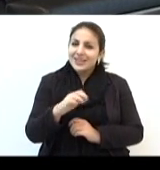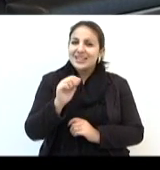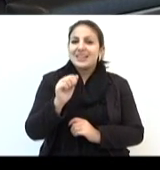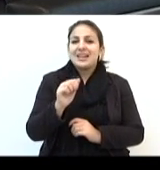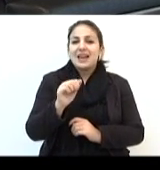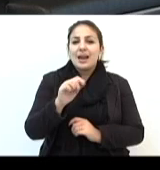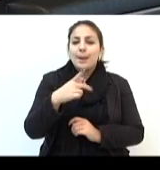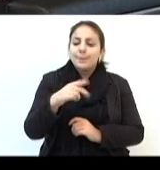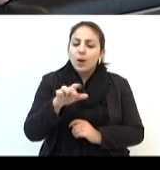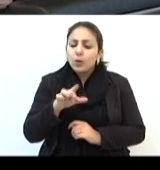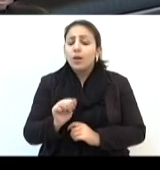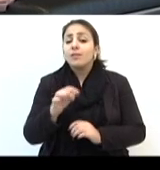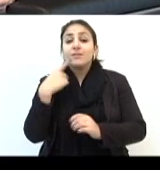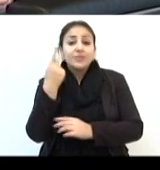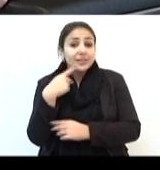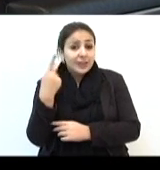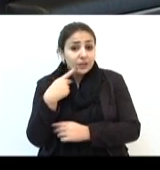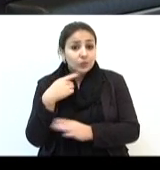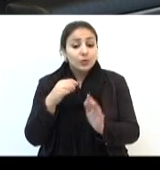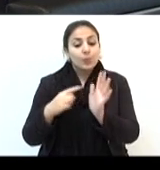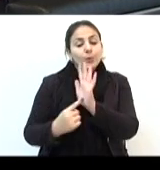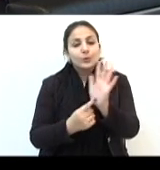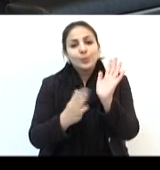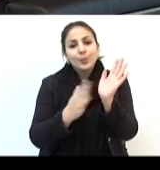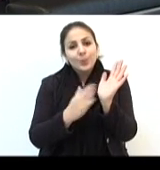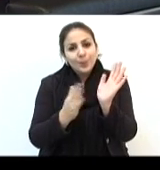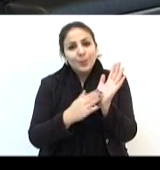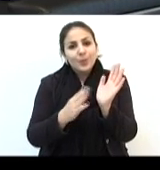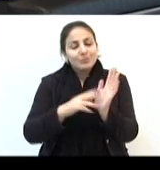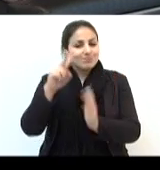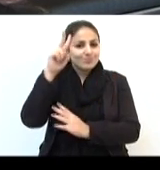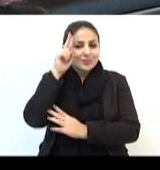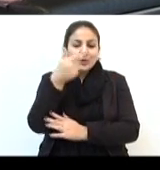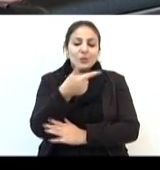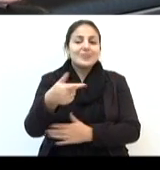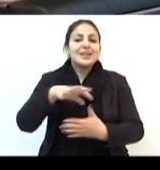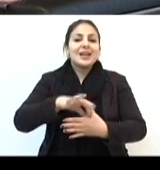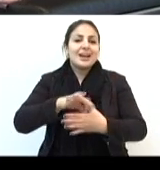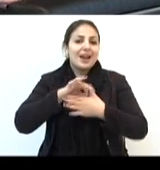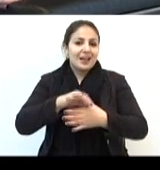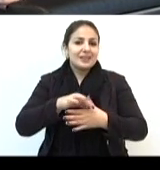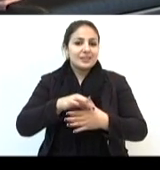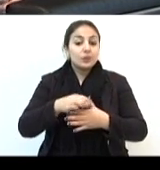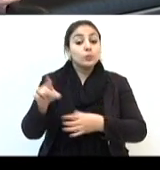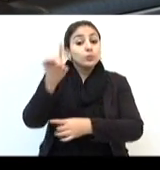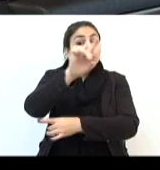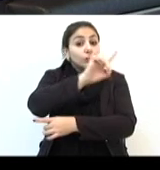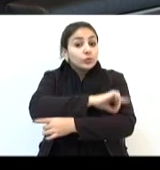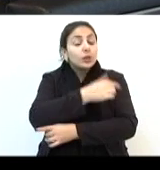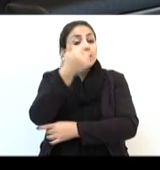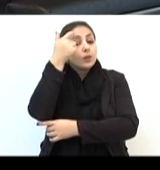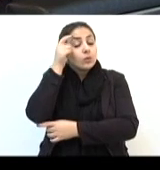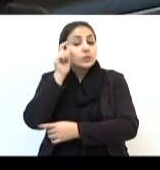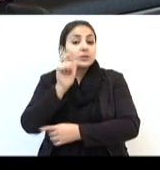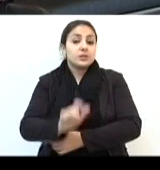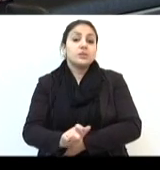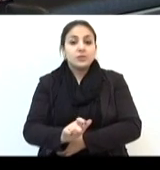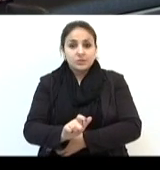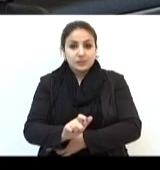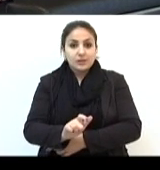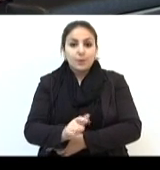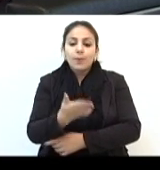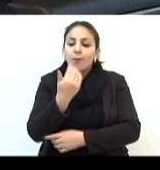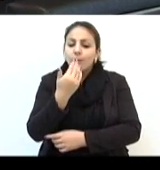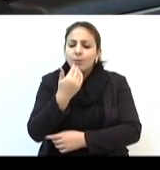Cláudia Furlaneto apresentou a proposta da Segunda Sem Carne, ou seja, um dia de conscientização para reduzir a ingestão